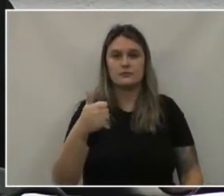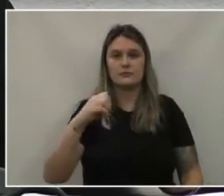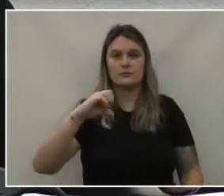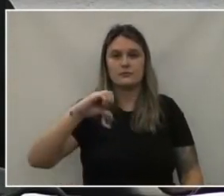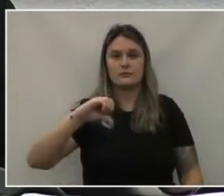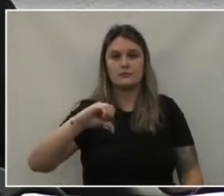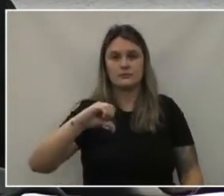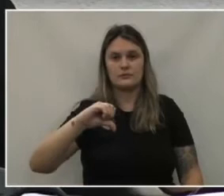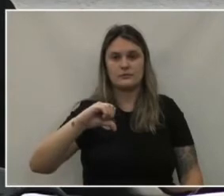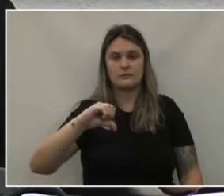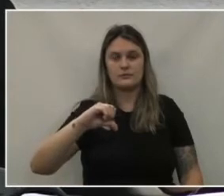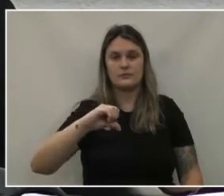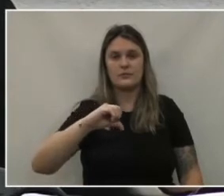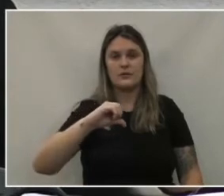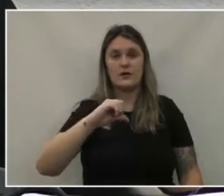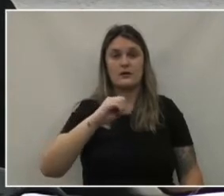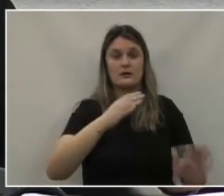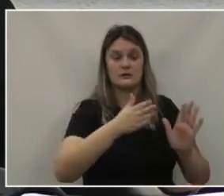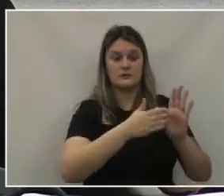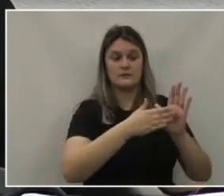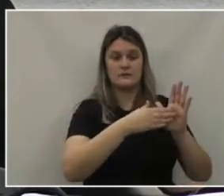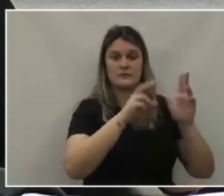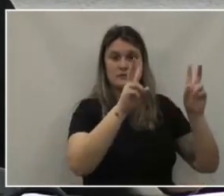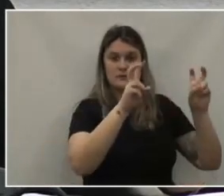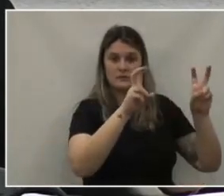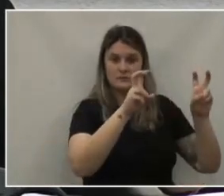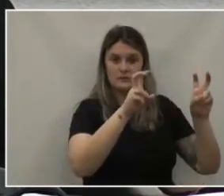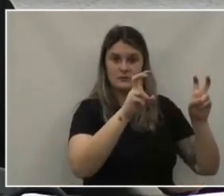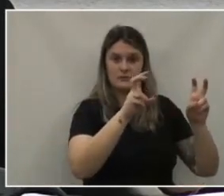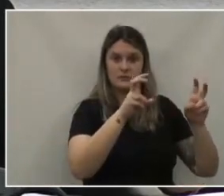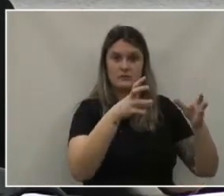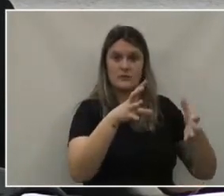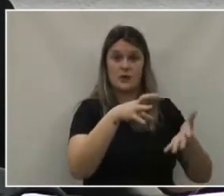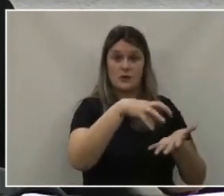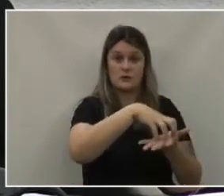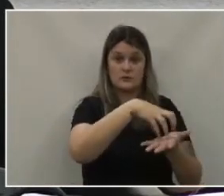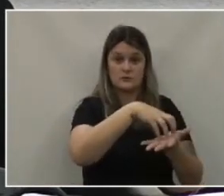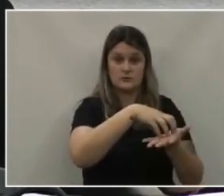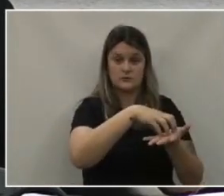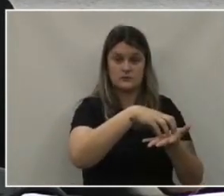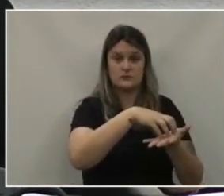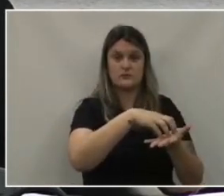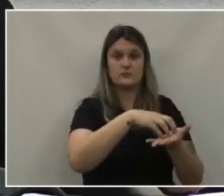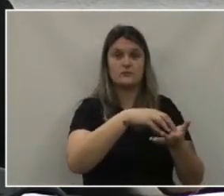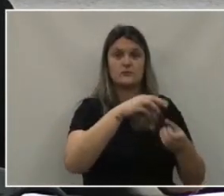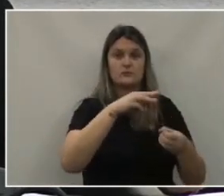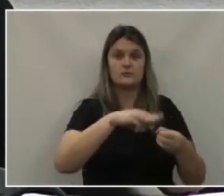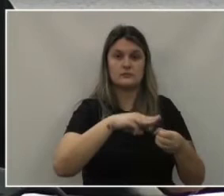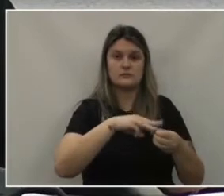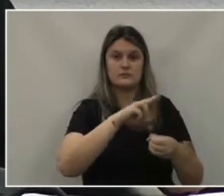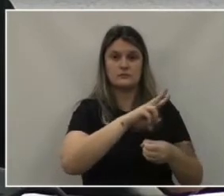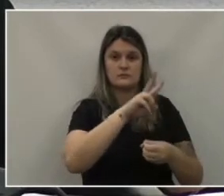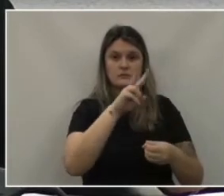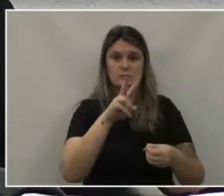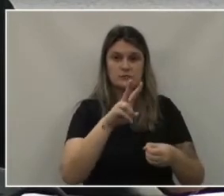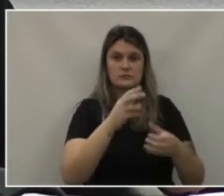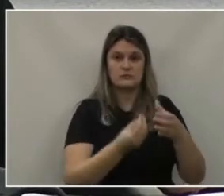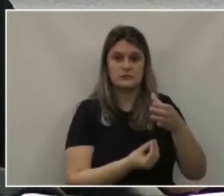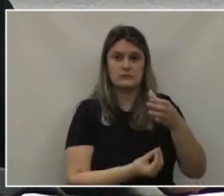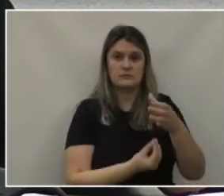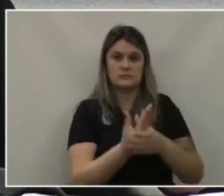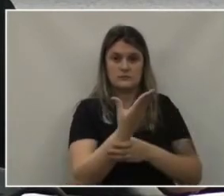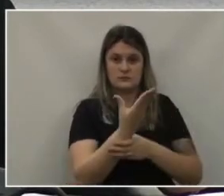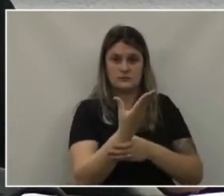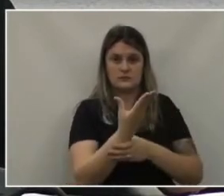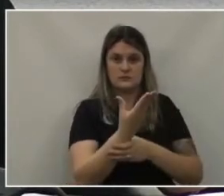34/2019. Dispõe sobre o Instituto de Assistência dos Servidores do Município de União da Vitória. Cria